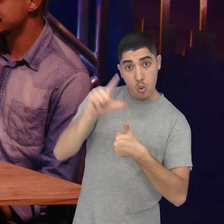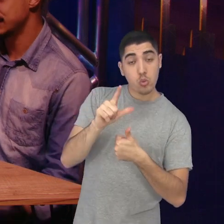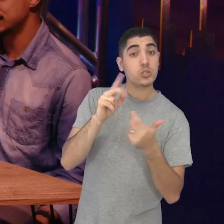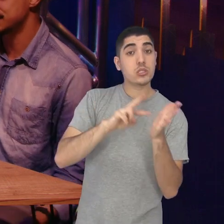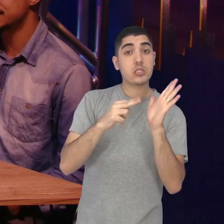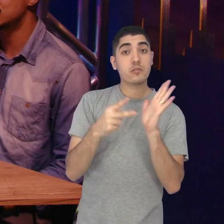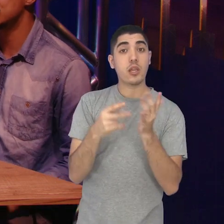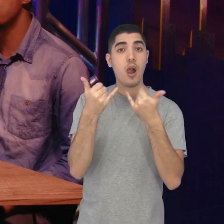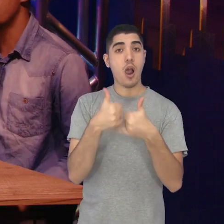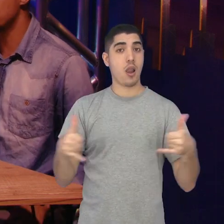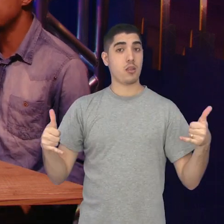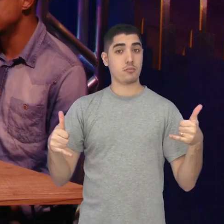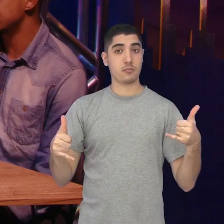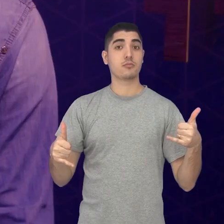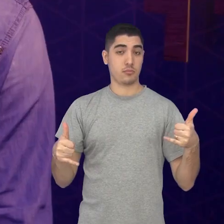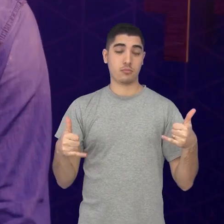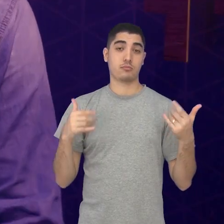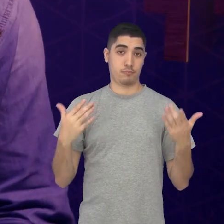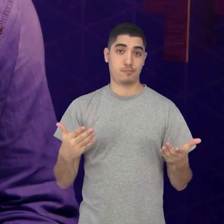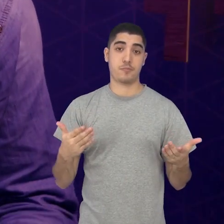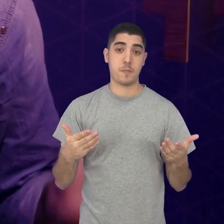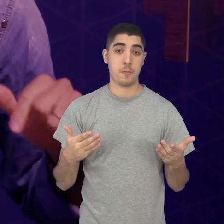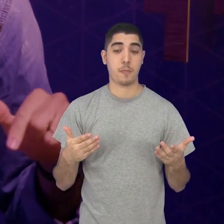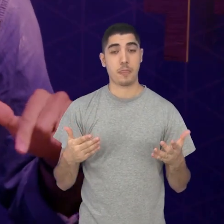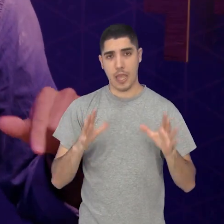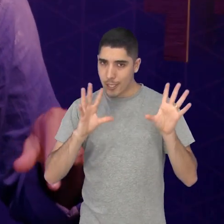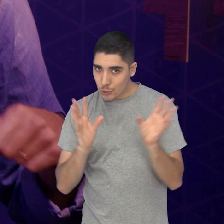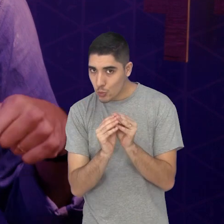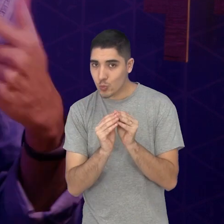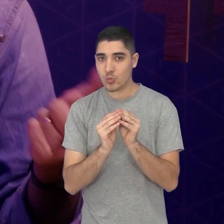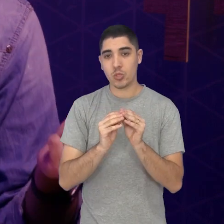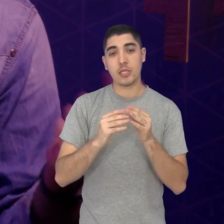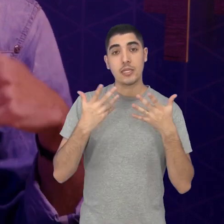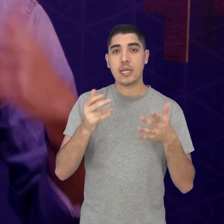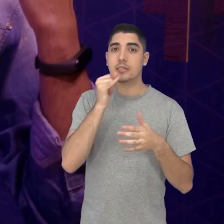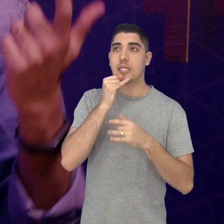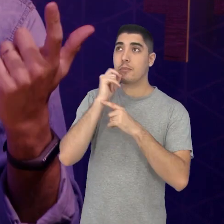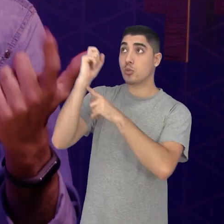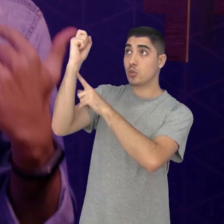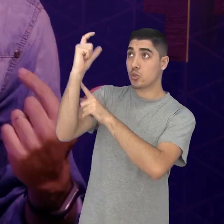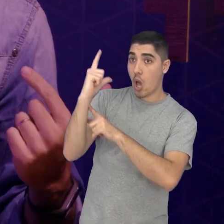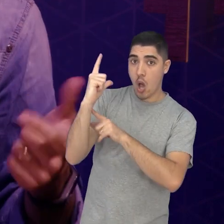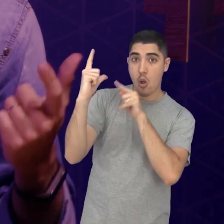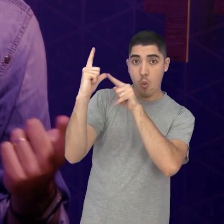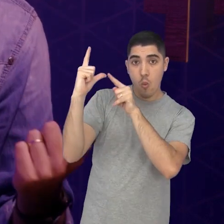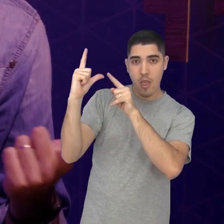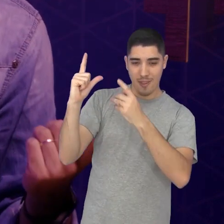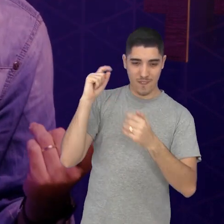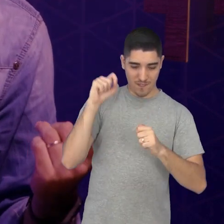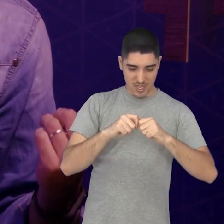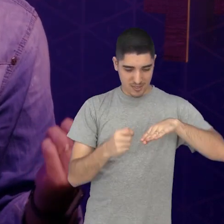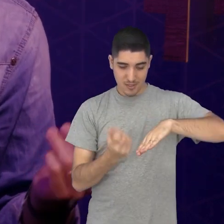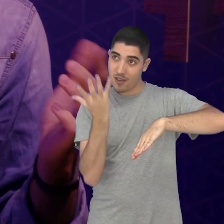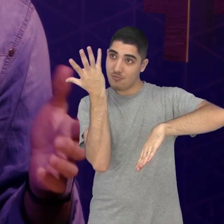eletricidade, né? Popularmente falando. E a gente consumir energia do Sol só é possível por causa do